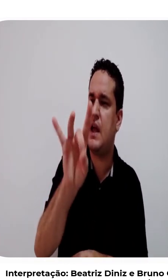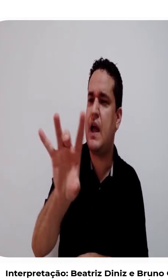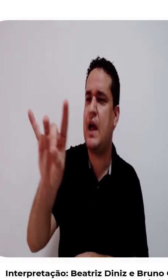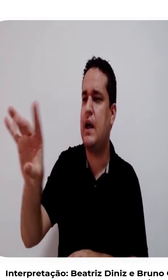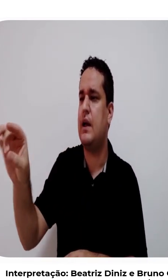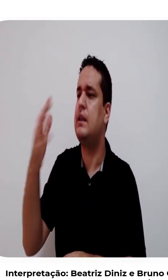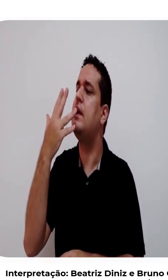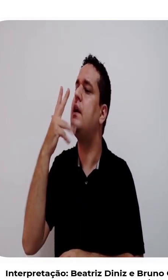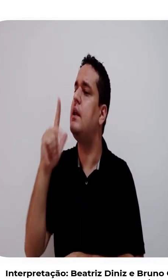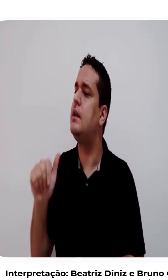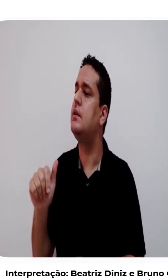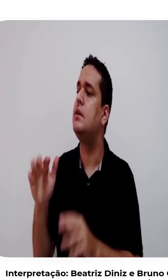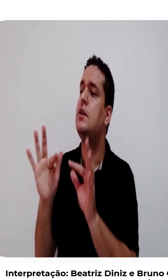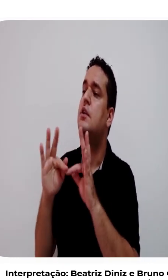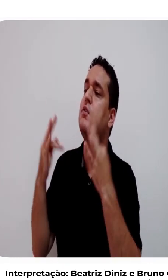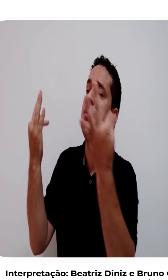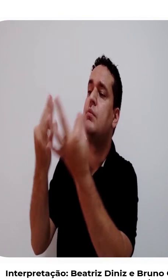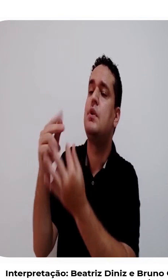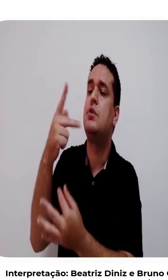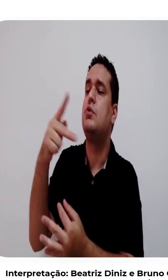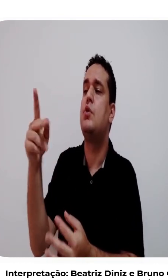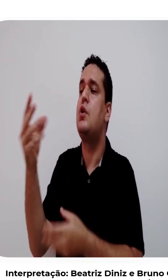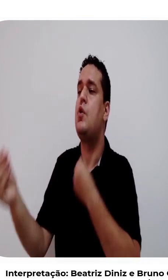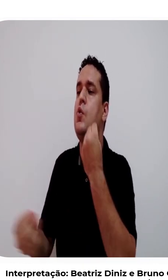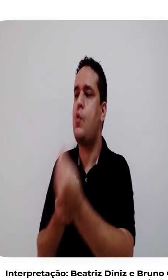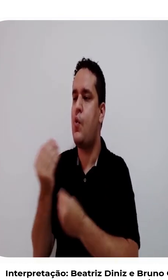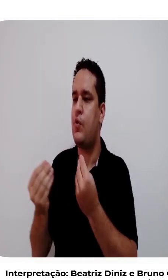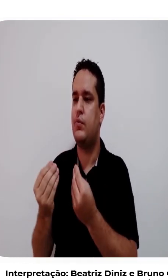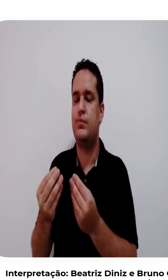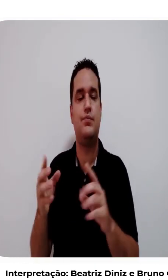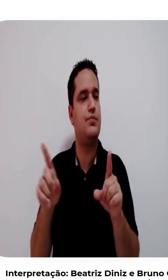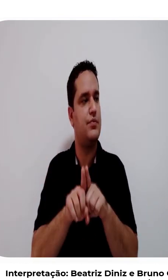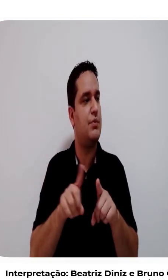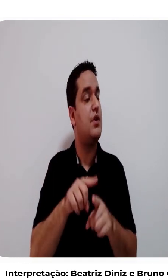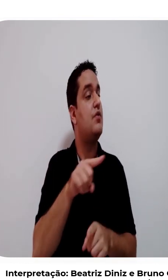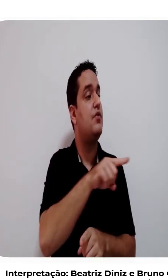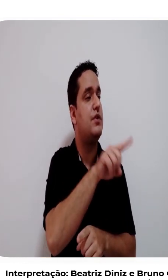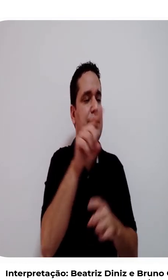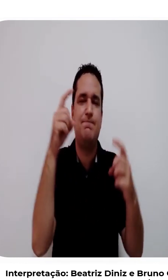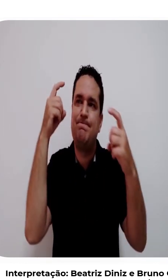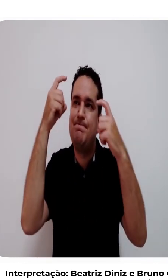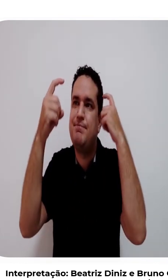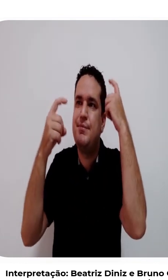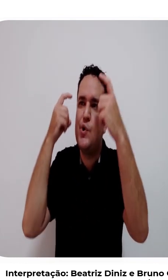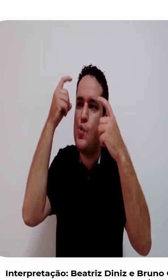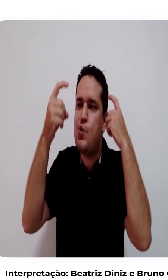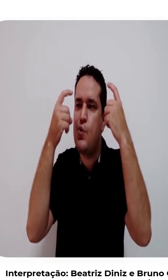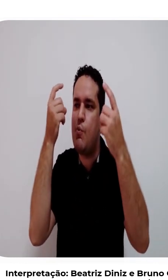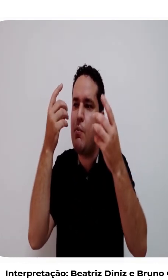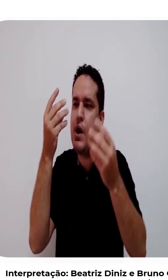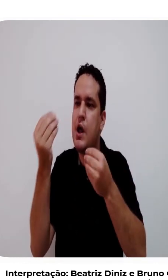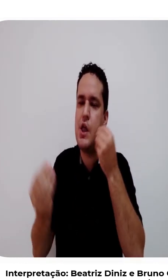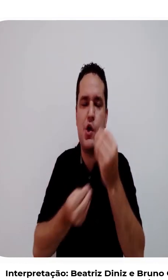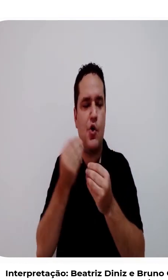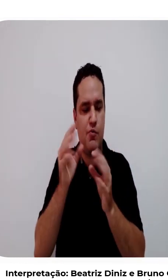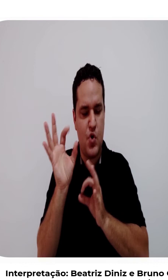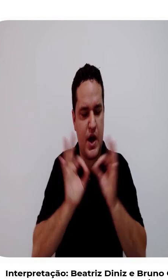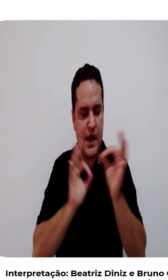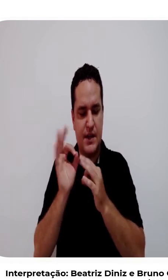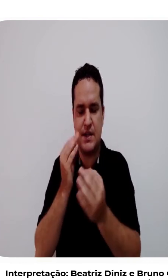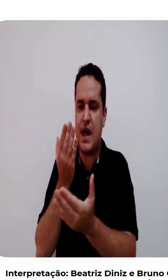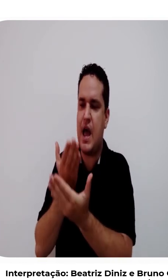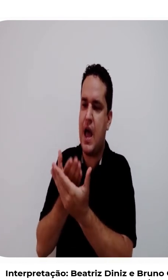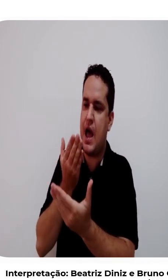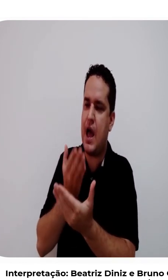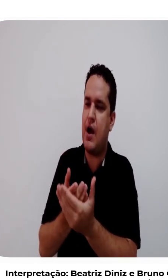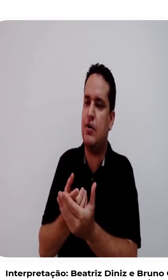preocupação de vocês na preparação das aulas, pensando na melhor forma de acolher e motivar com atividades lúdicas e